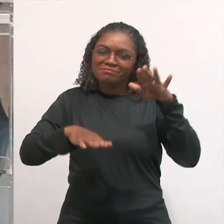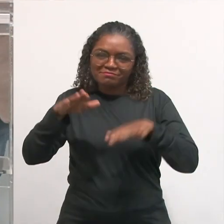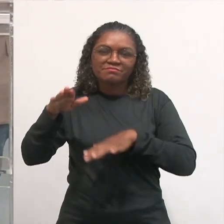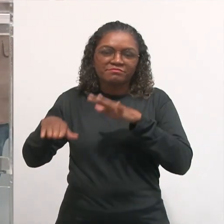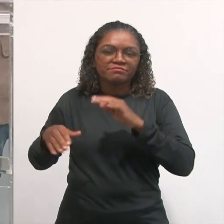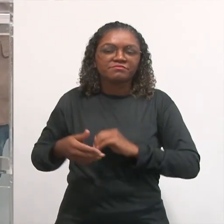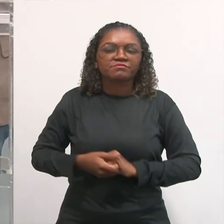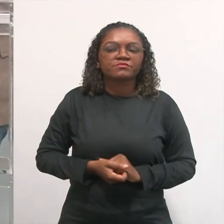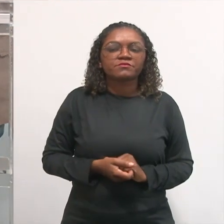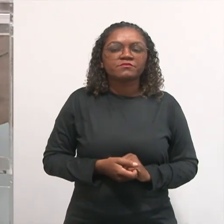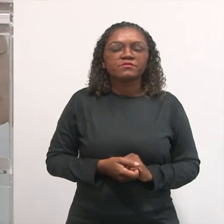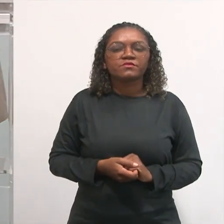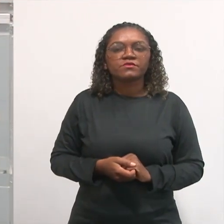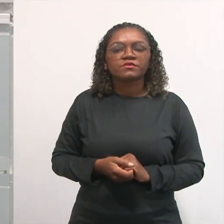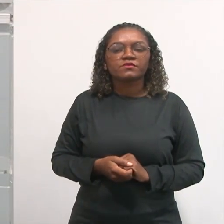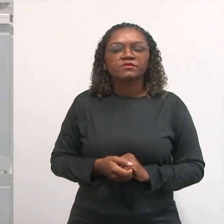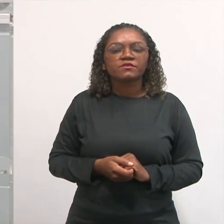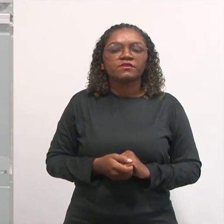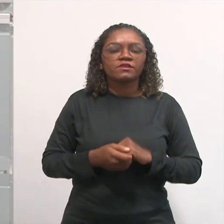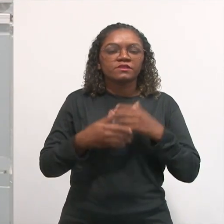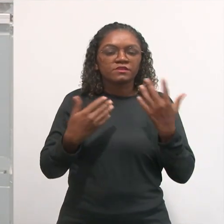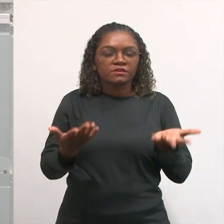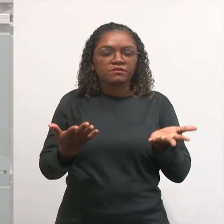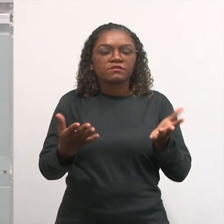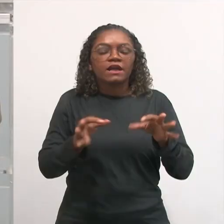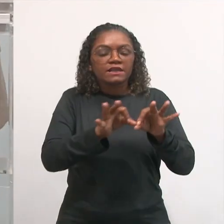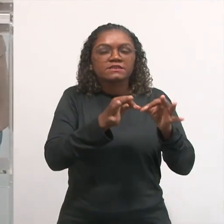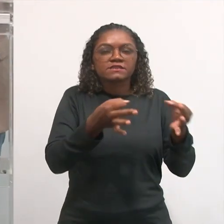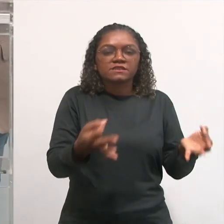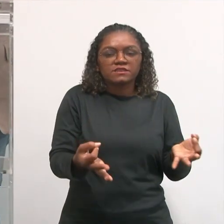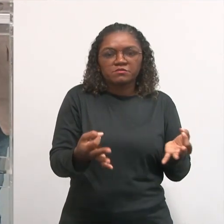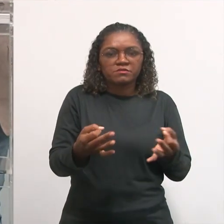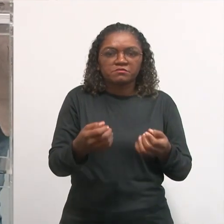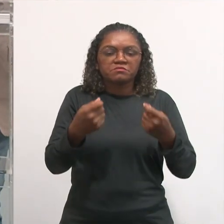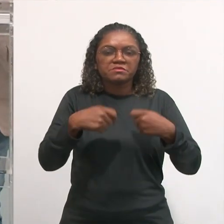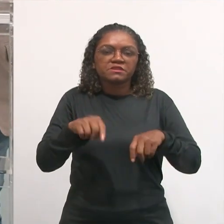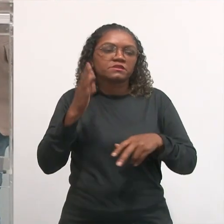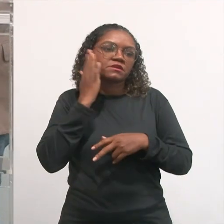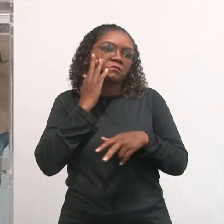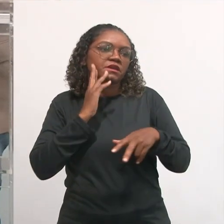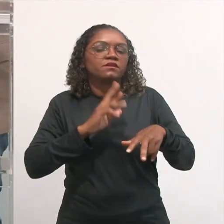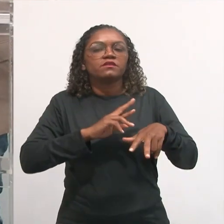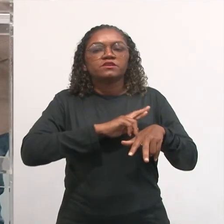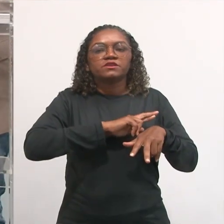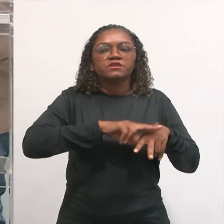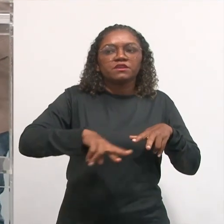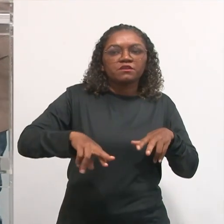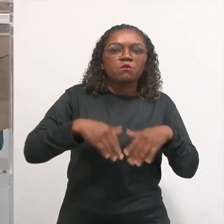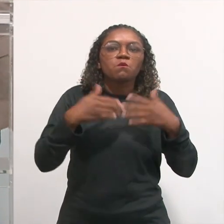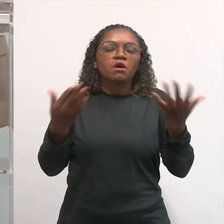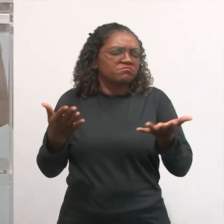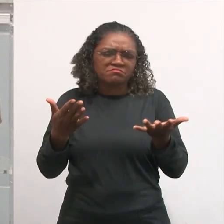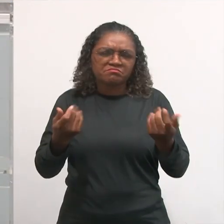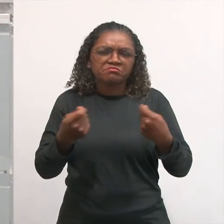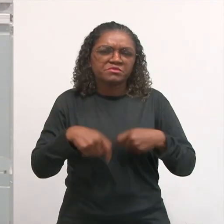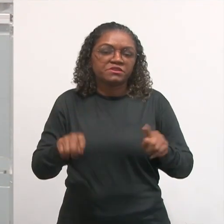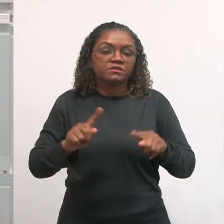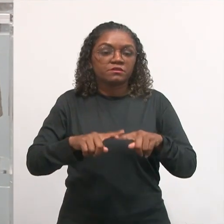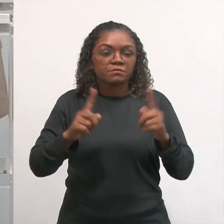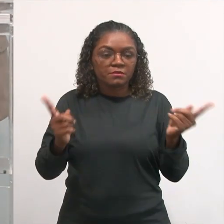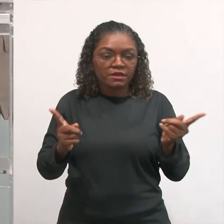Então, por exemplo, ao fazer a aleatória simples, eu não estou olhando se eram todos do sexo masculino e feminino. Quando eu olho a